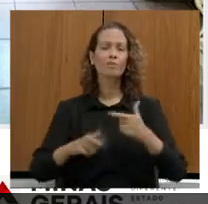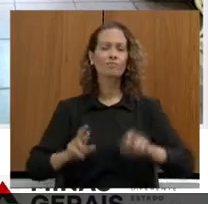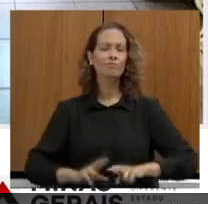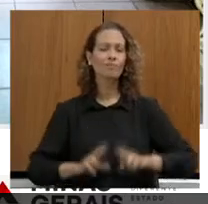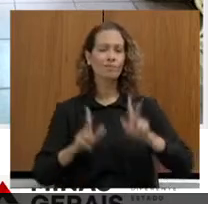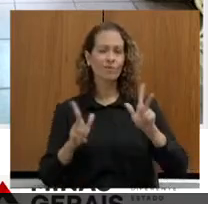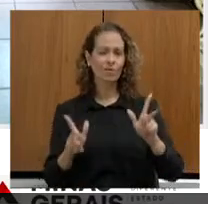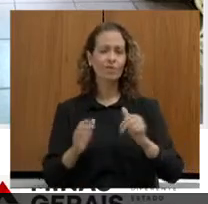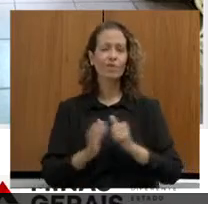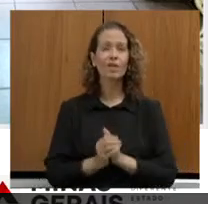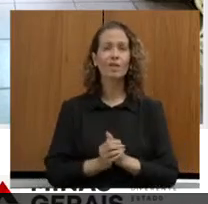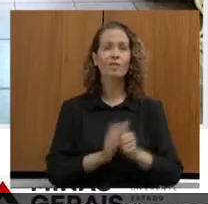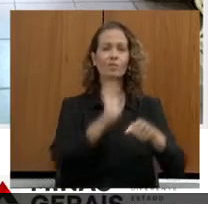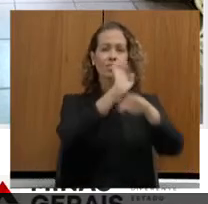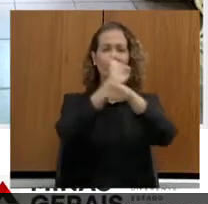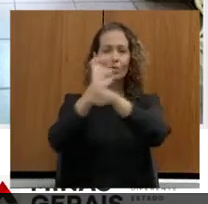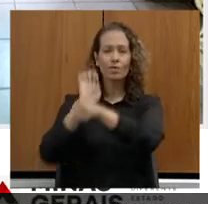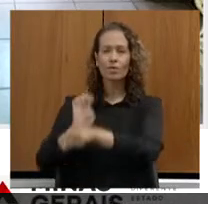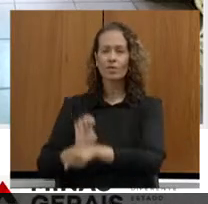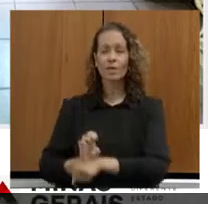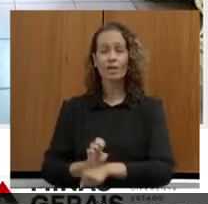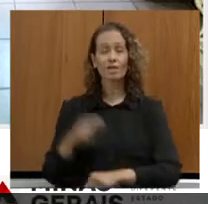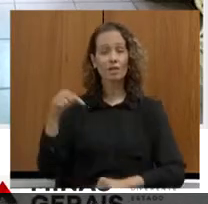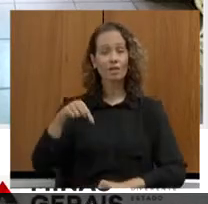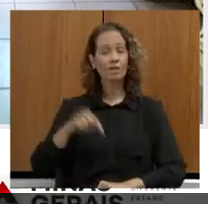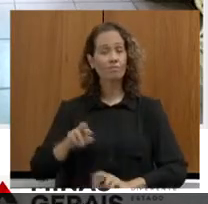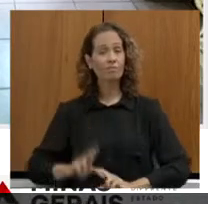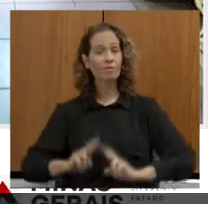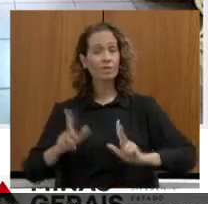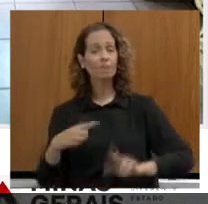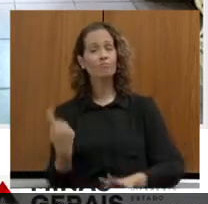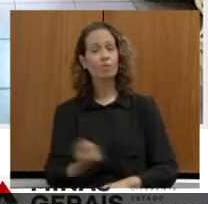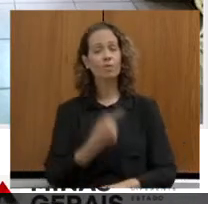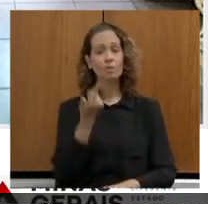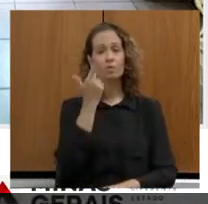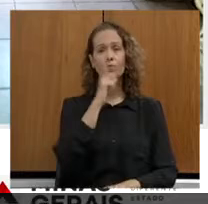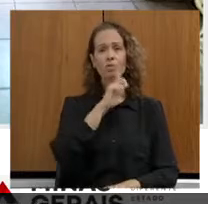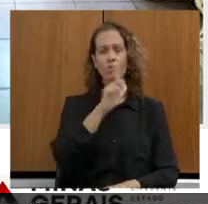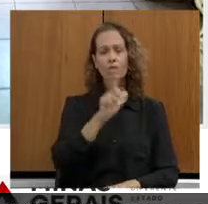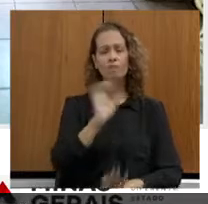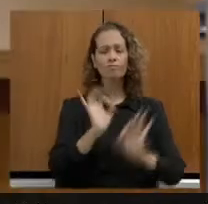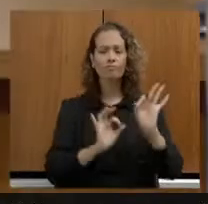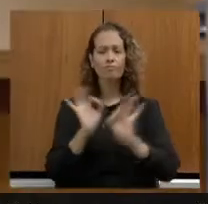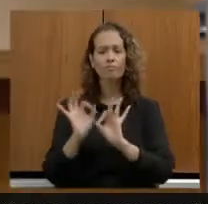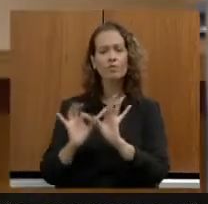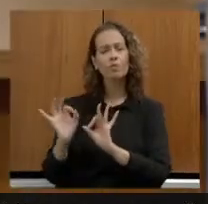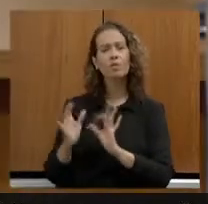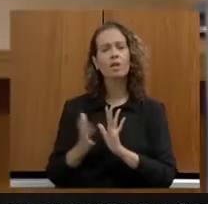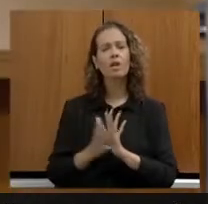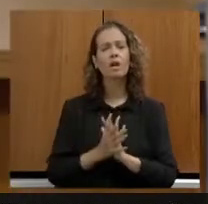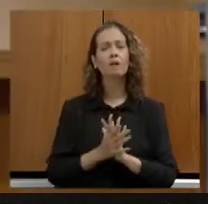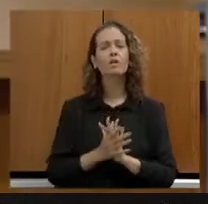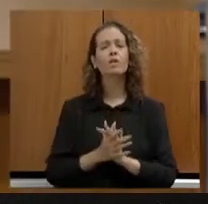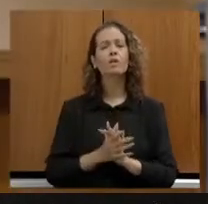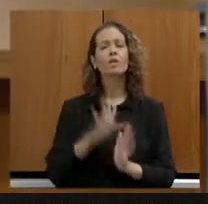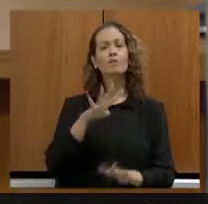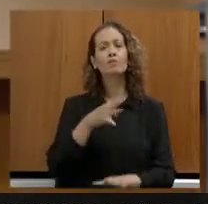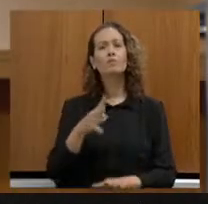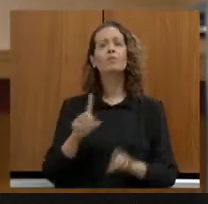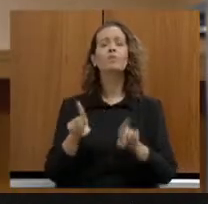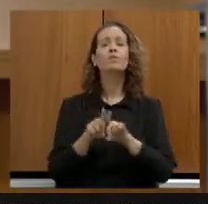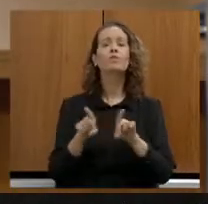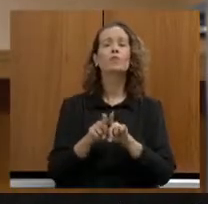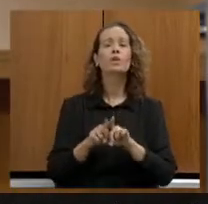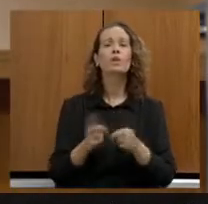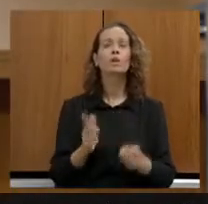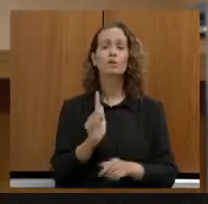No resto dos estados brasileiros a gente conseguiu fazer esse formulário dando apoio aos gestores e EA profissionais